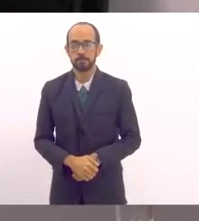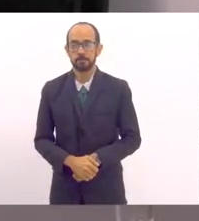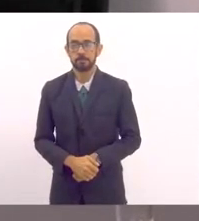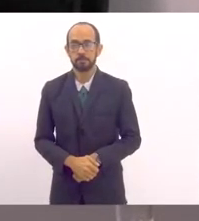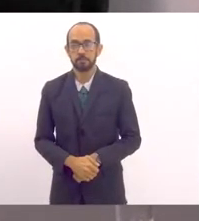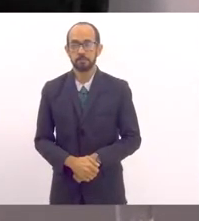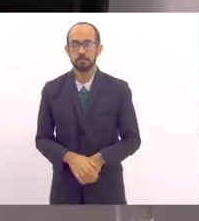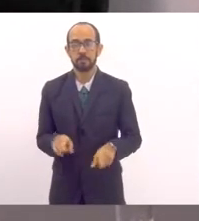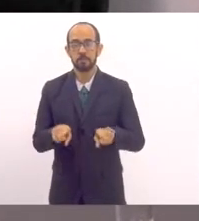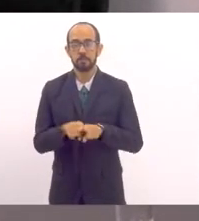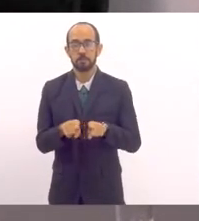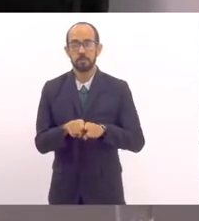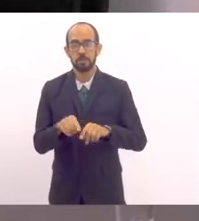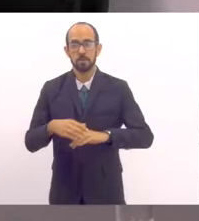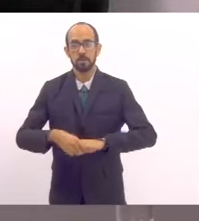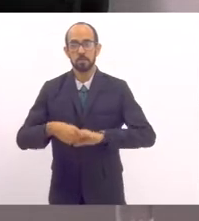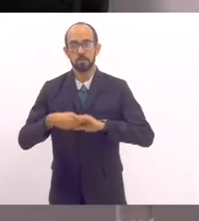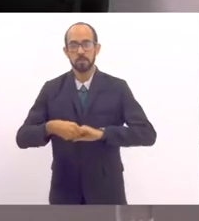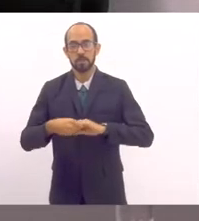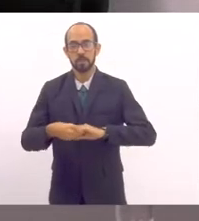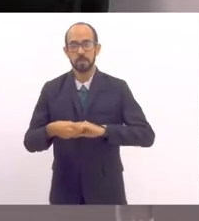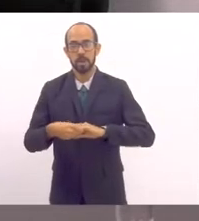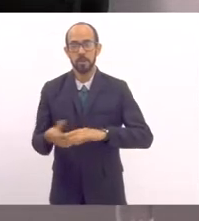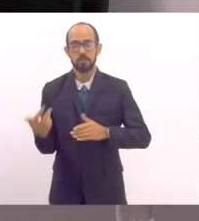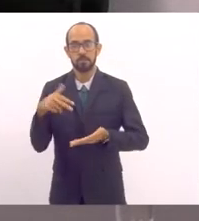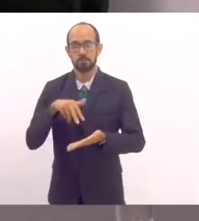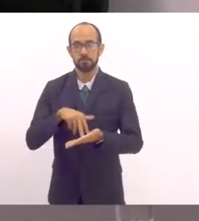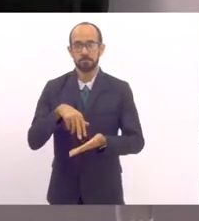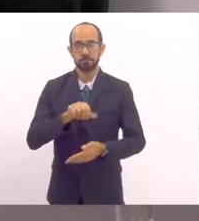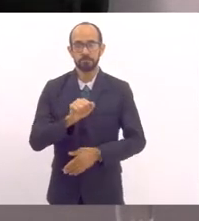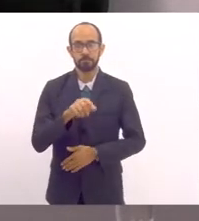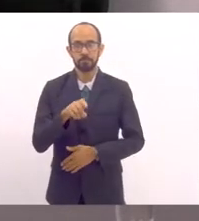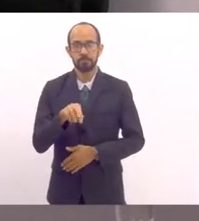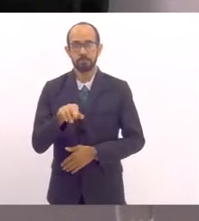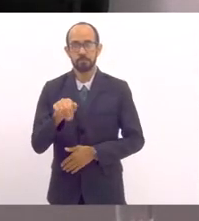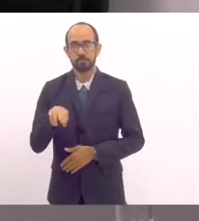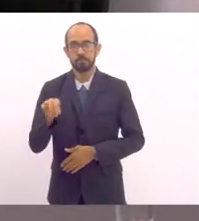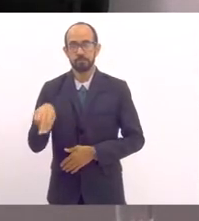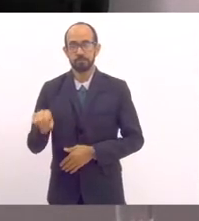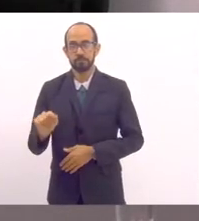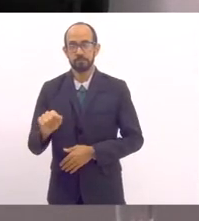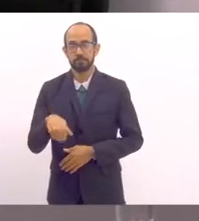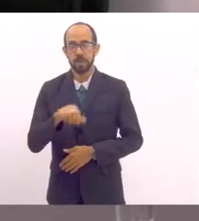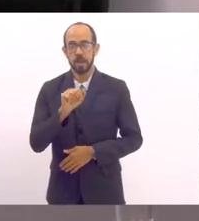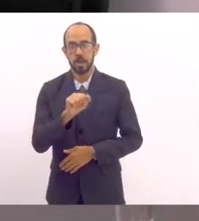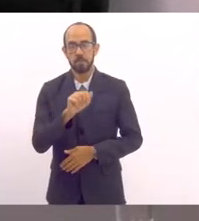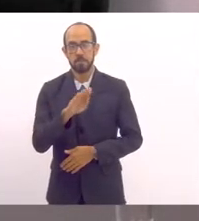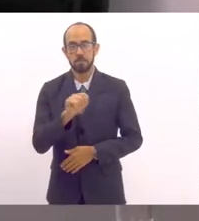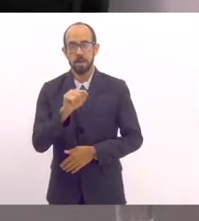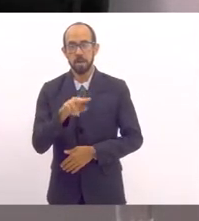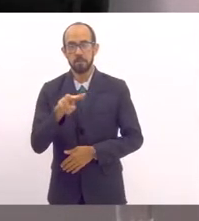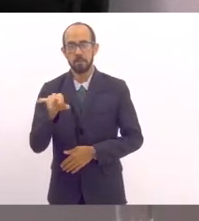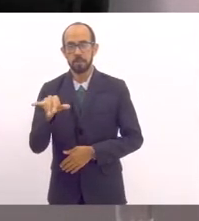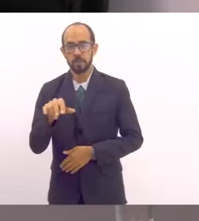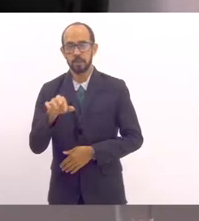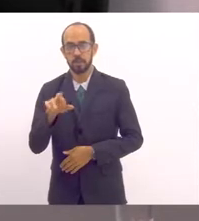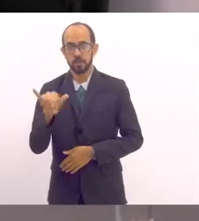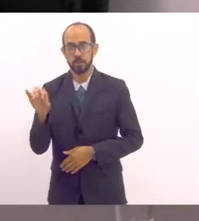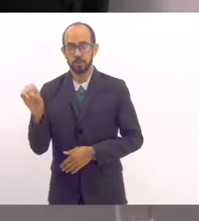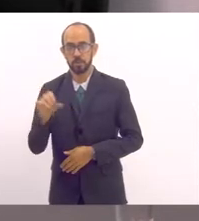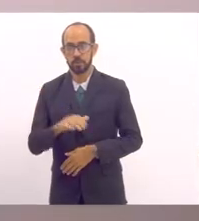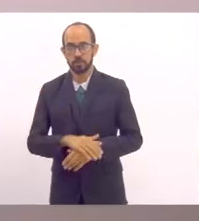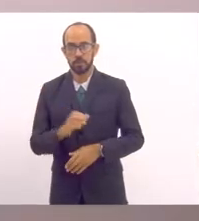Também quero saudar aqui, antes de mais nada, a presença da senhora Adriana Sena, da ABAV, Rio de Janeiro. Boa tarde a